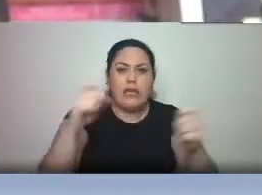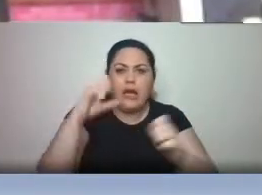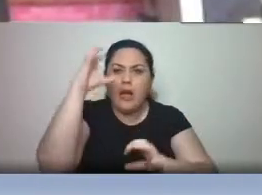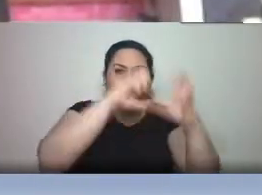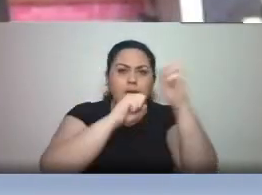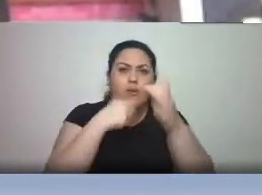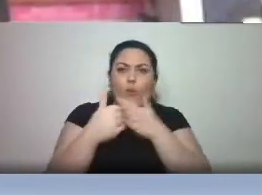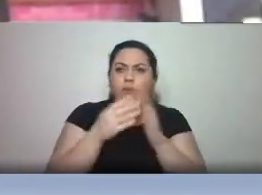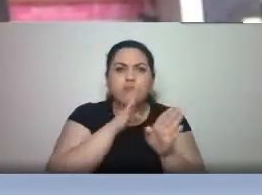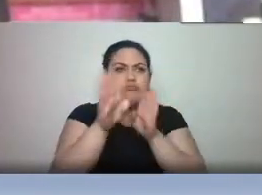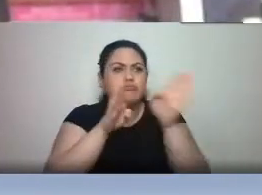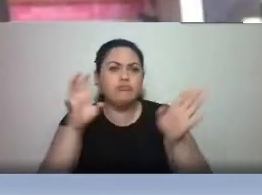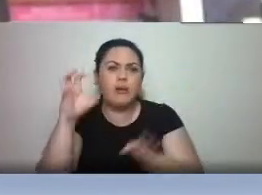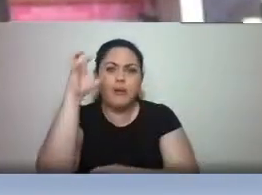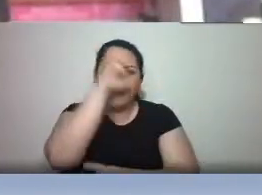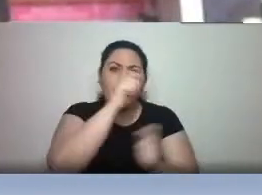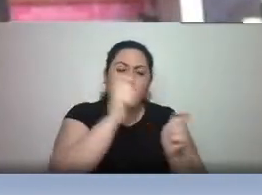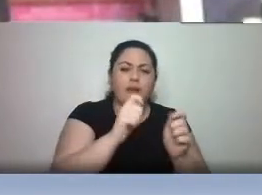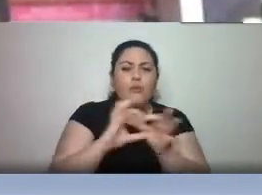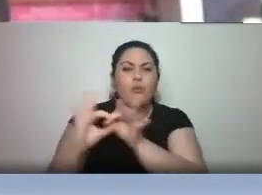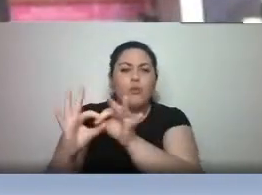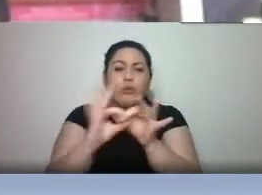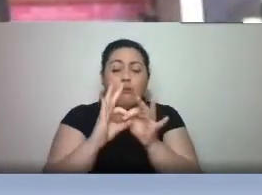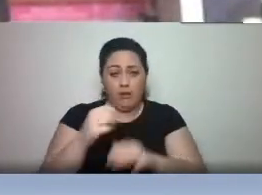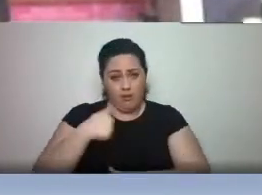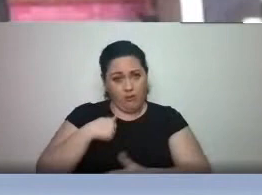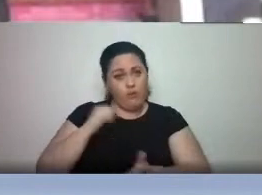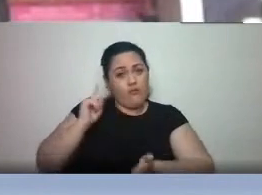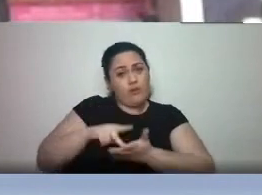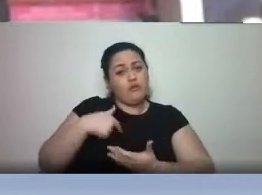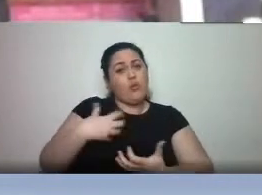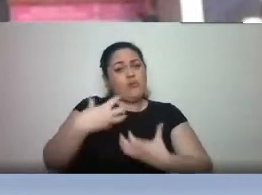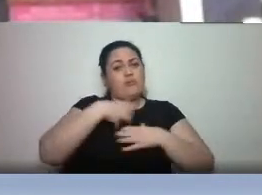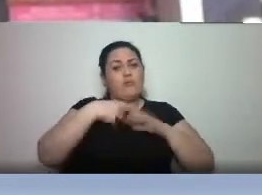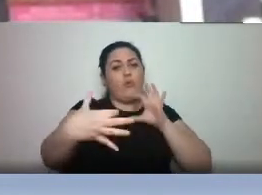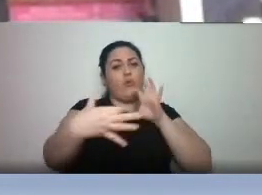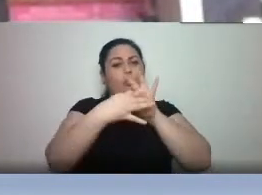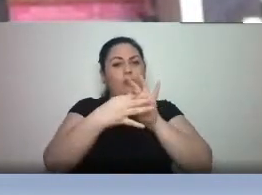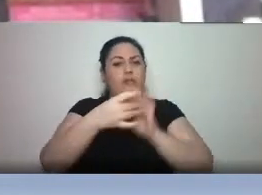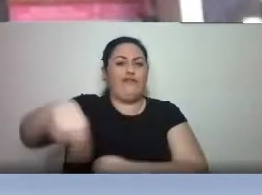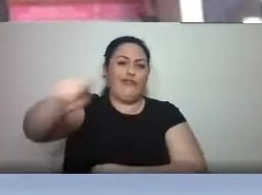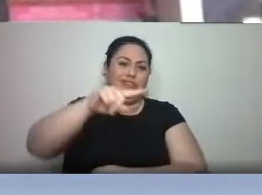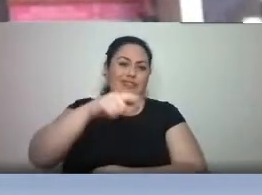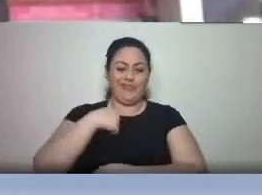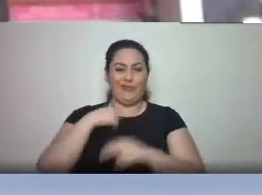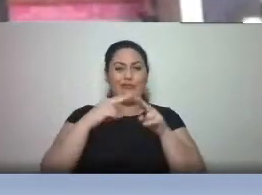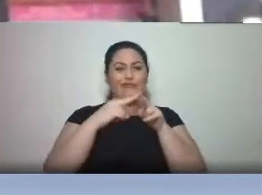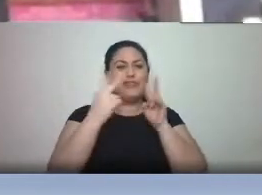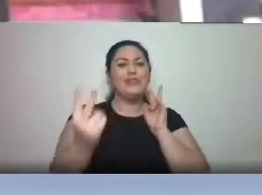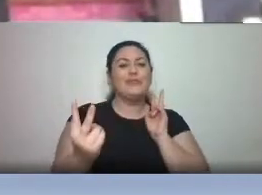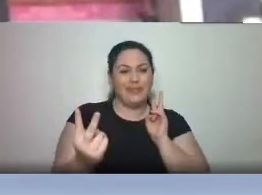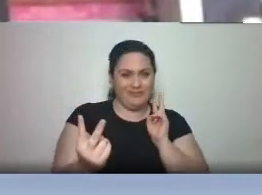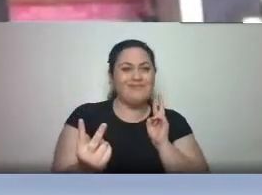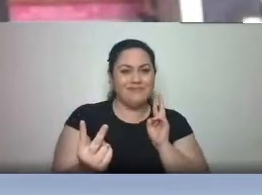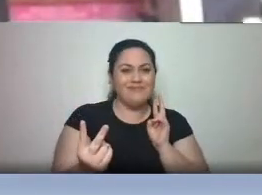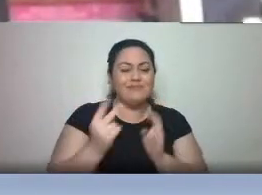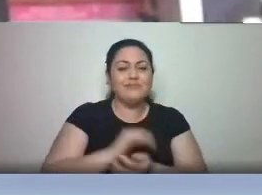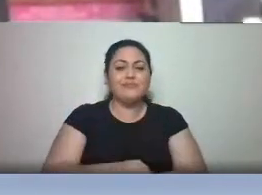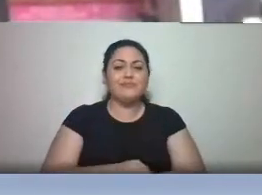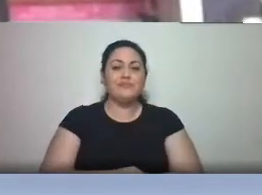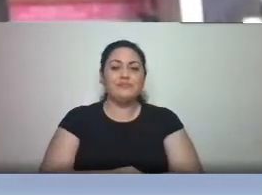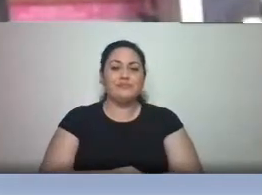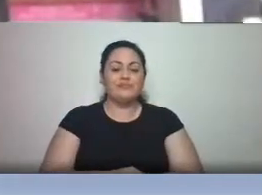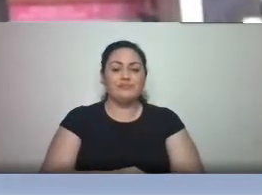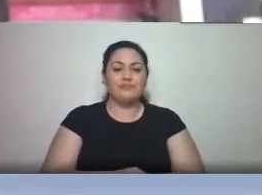é possível a gente se sentir muito conectado, eu me sinto muito conectada com vocês daqui, né? O